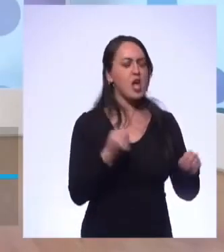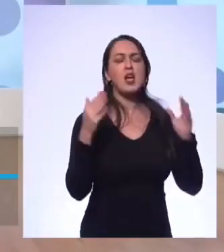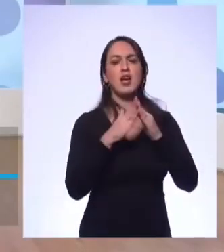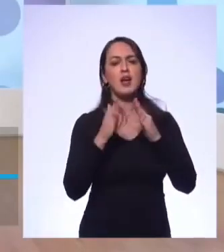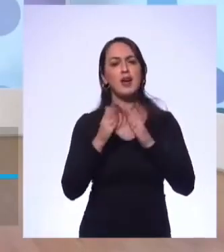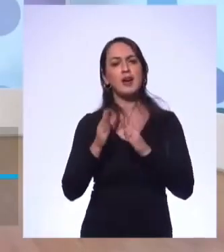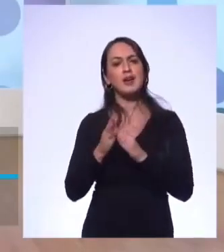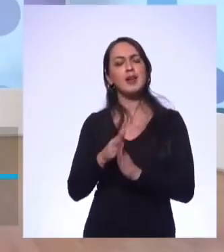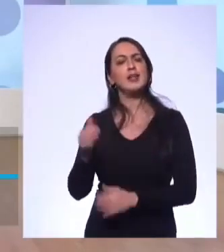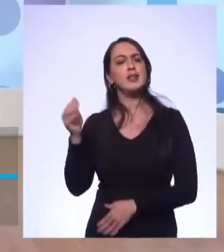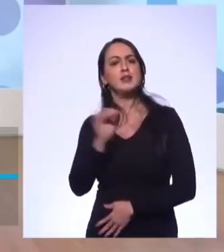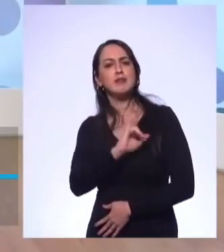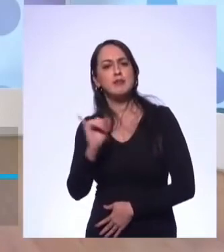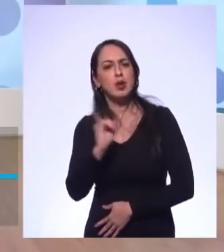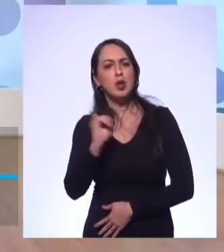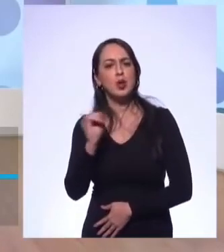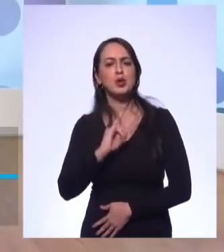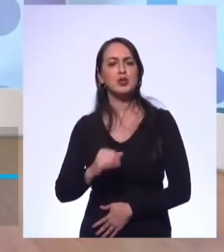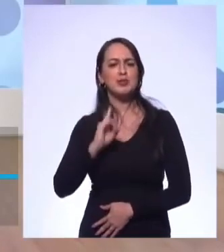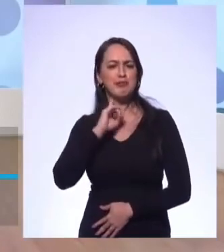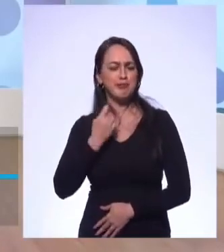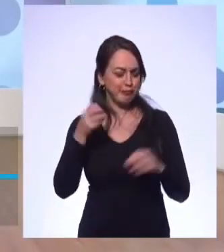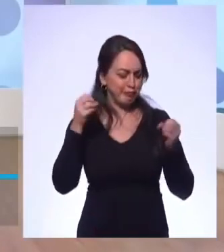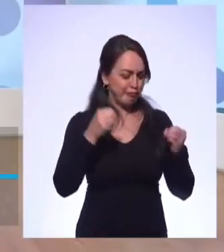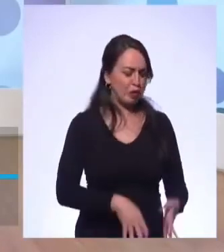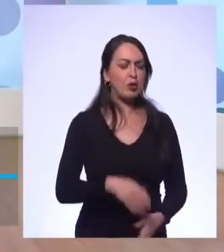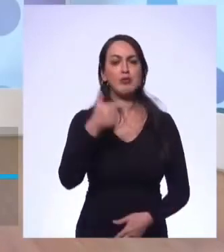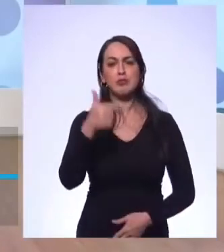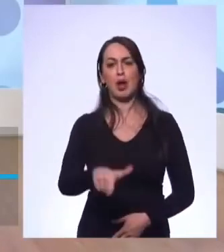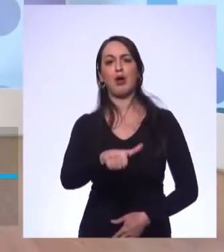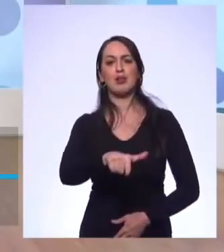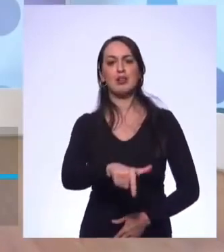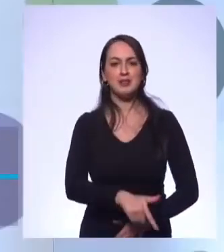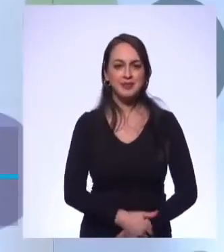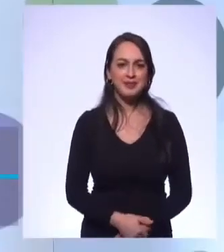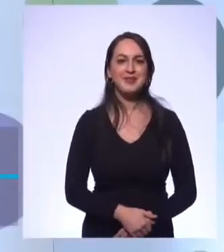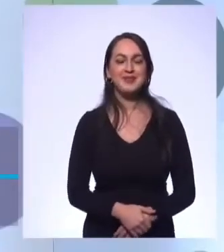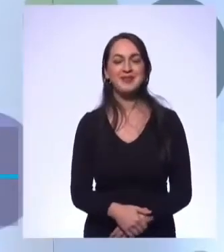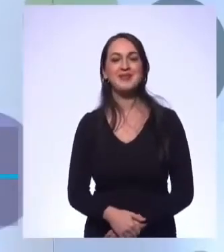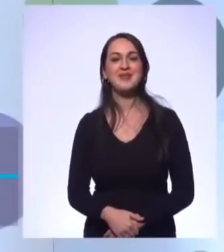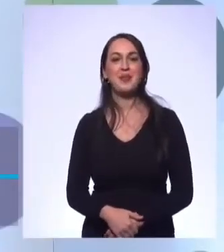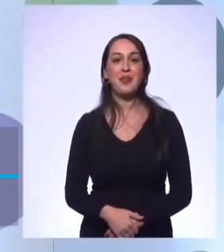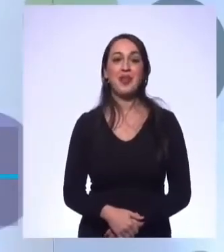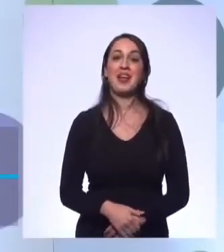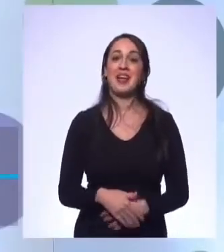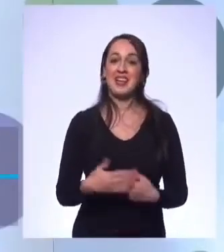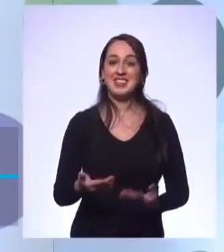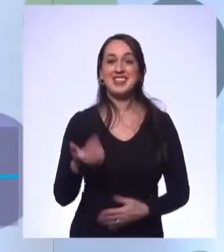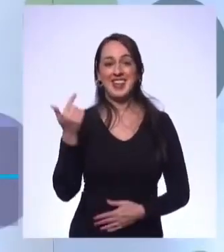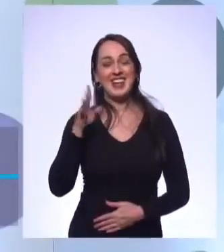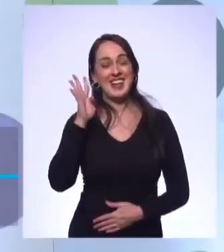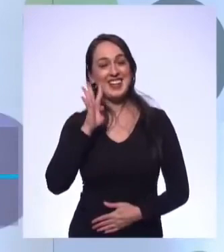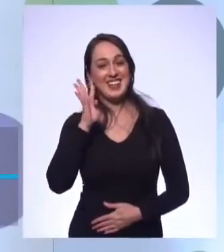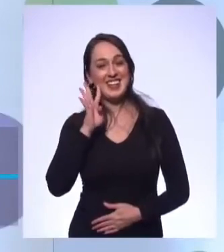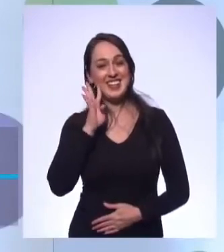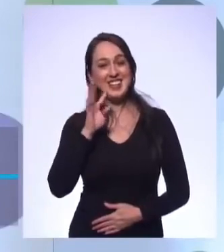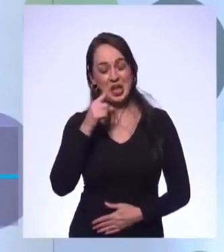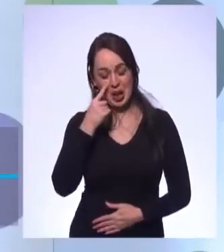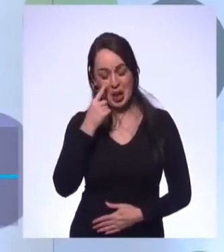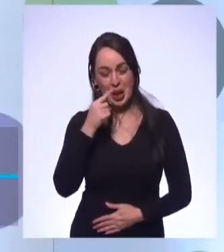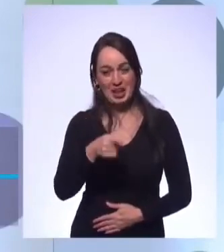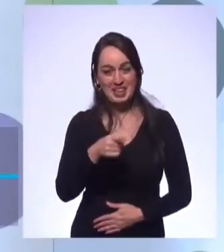reivindique, isto mesmo. Acabei. Ih, meu Deus do céu. Eu tenho coisas aqui que vocês estão entregando e eu não vou deixar registrado